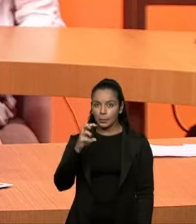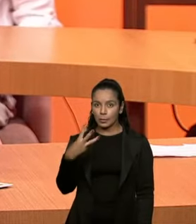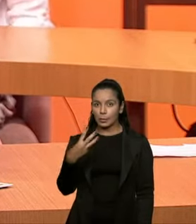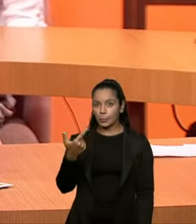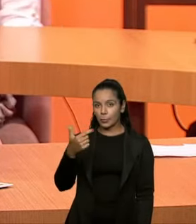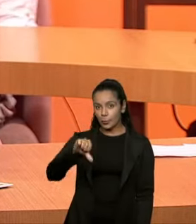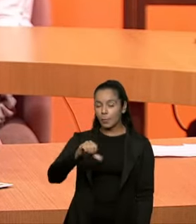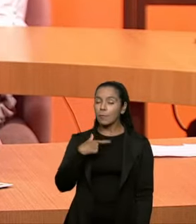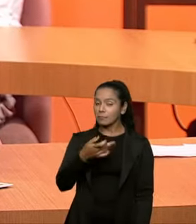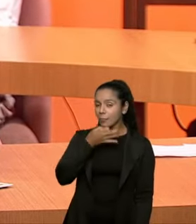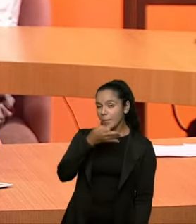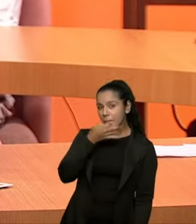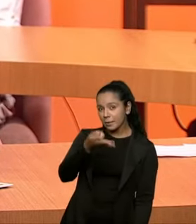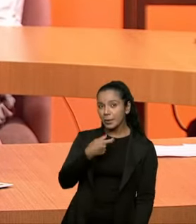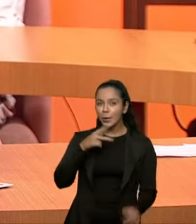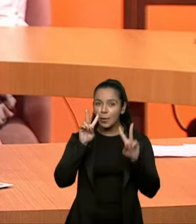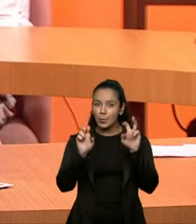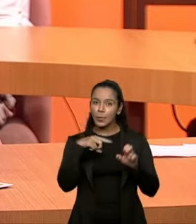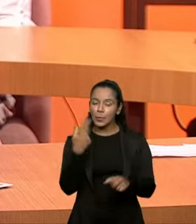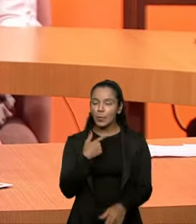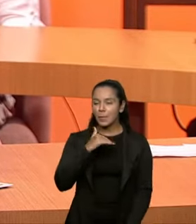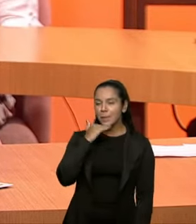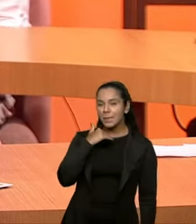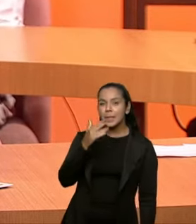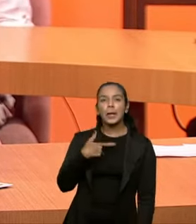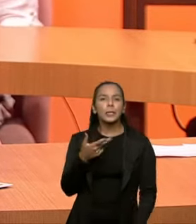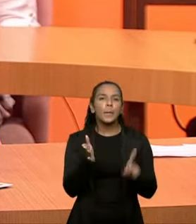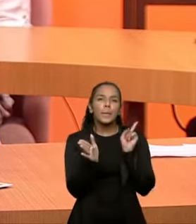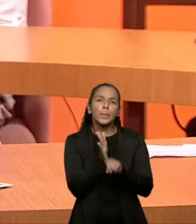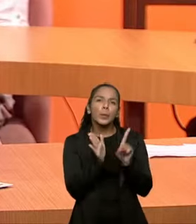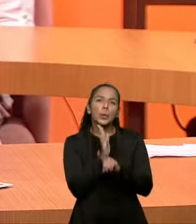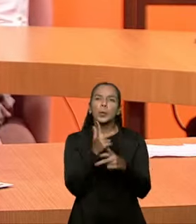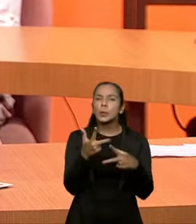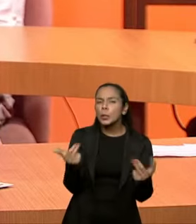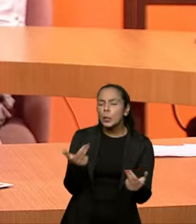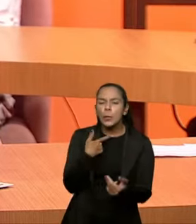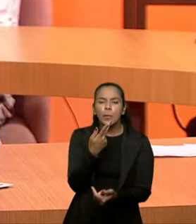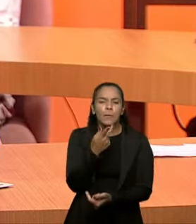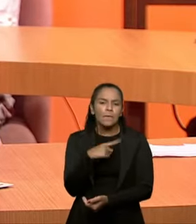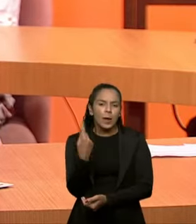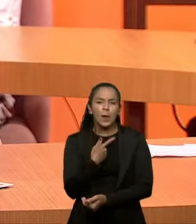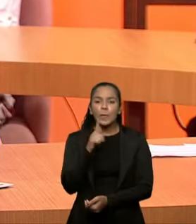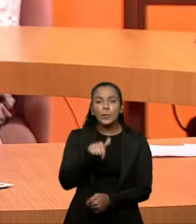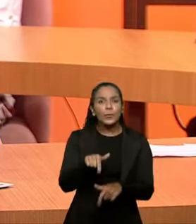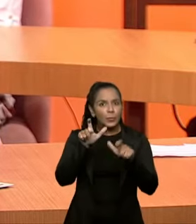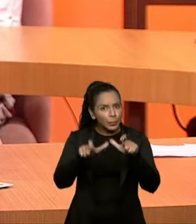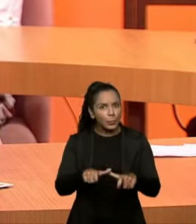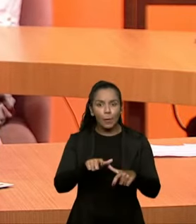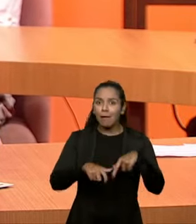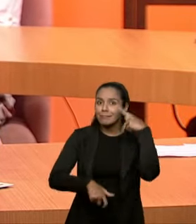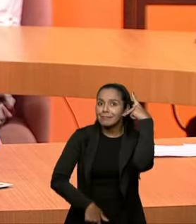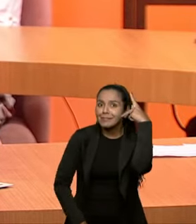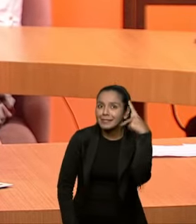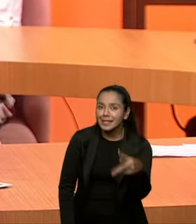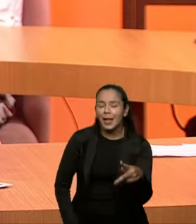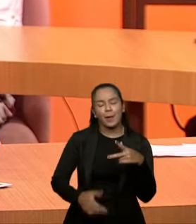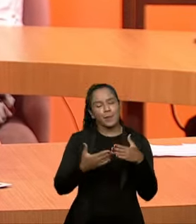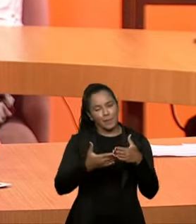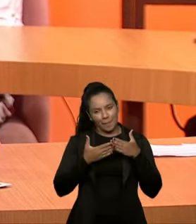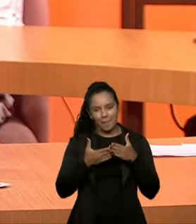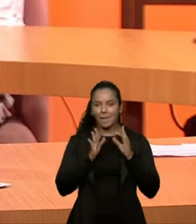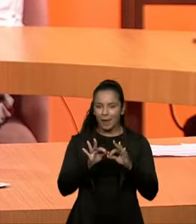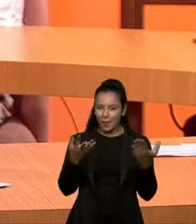9-9903-5329. Dá a sua opinião sobre o nosso bate-papo. Pergunta coisa, fala com a gente. Esse espaço aqui é seu, por favor,